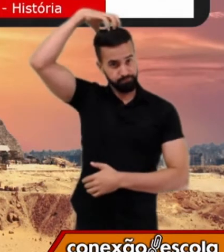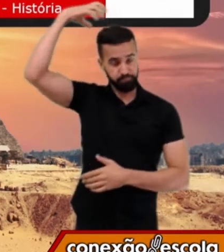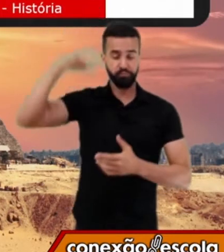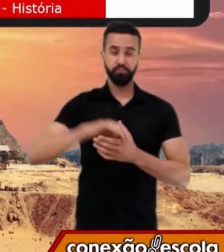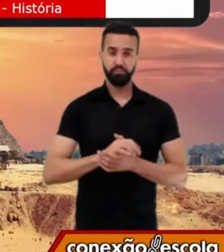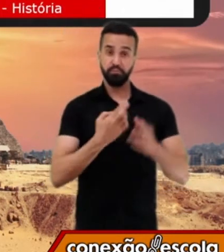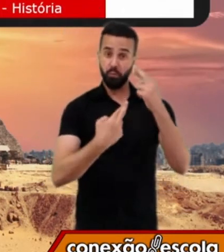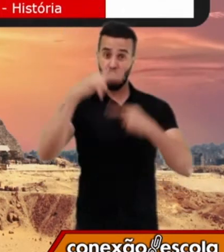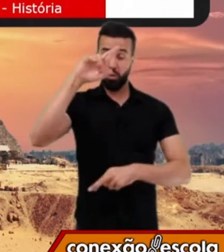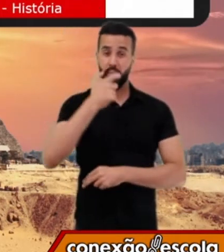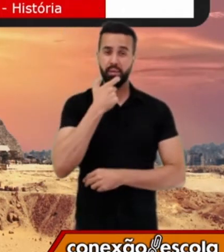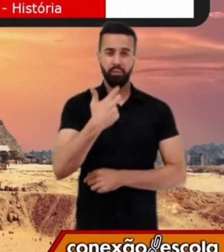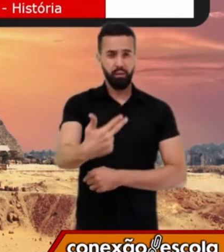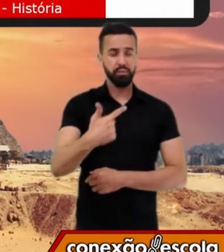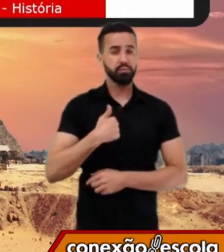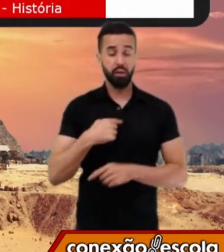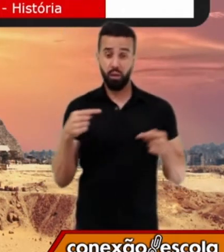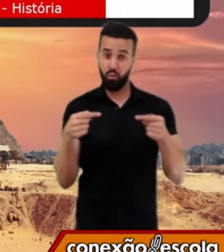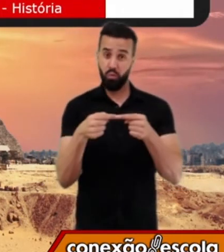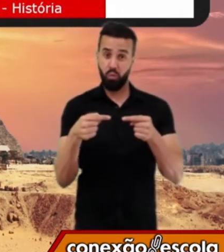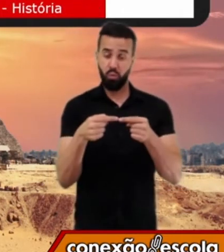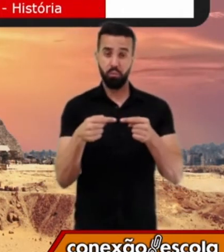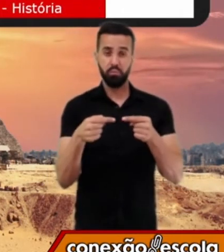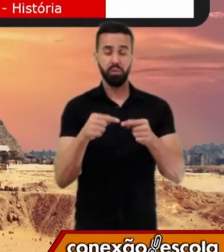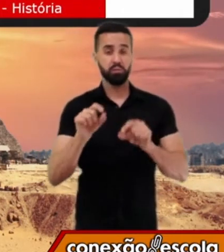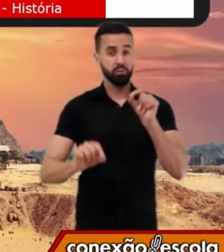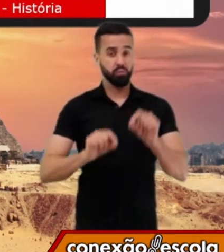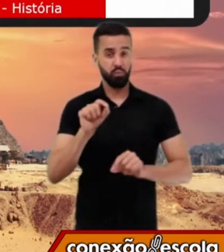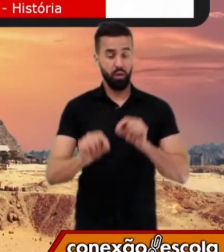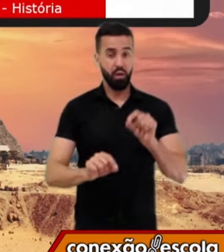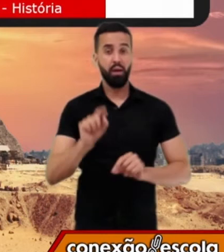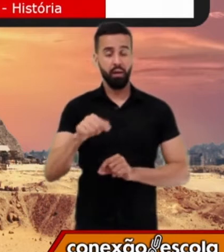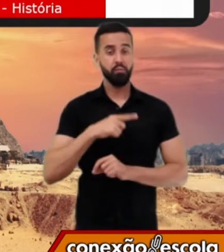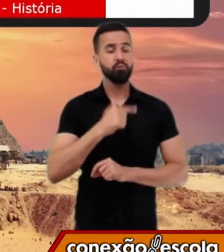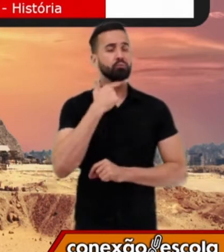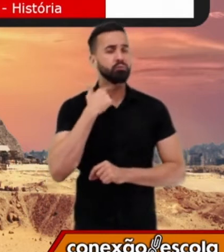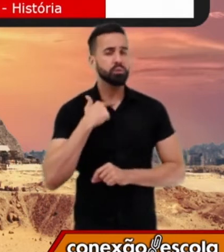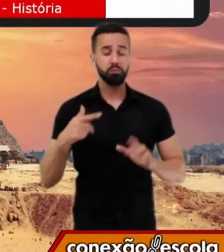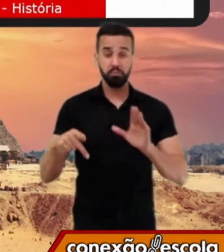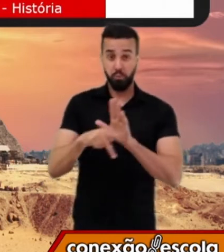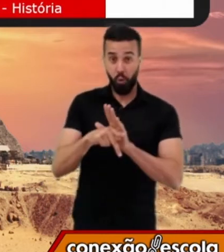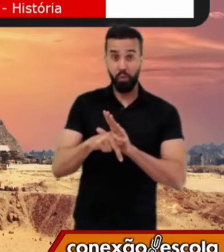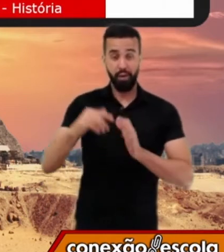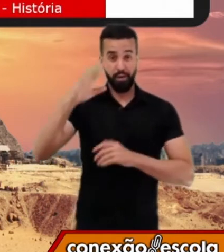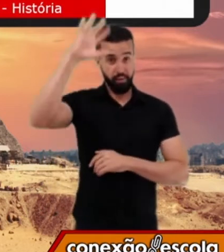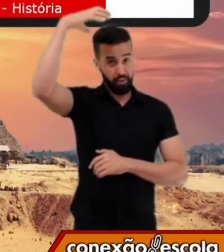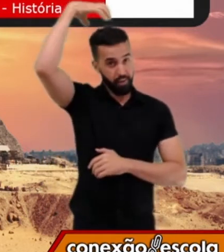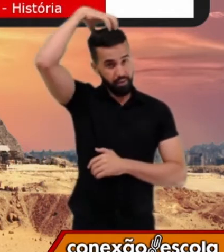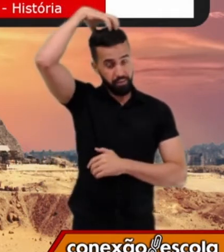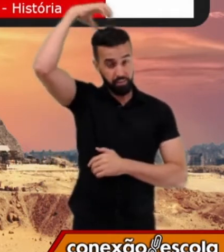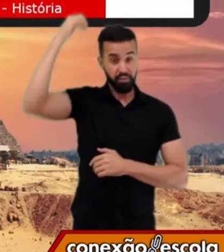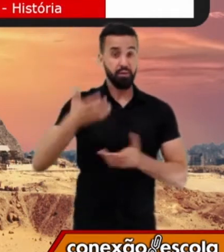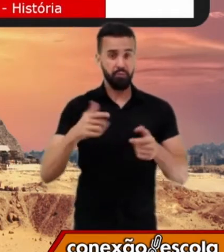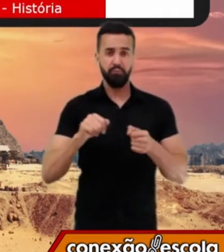Revolução Inglesa, ela vai estar ligada diretamente a essa vontade, esse anseio dos reis de fazer